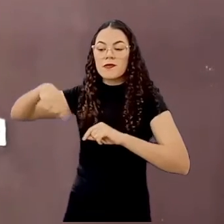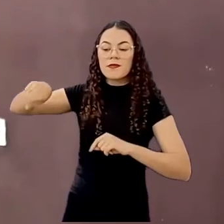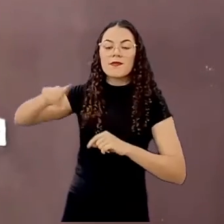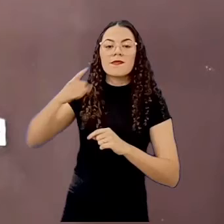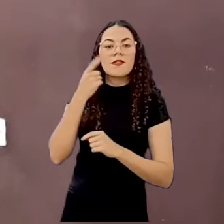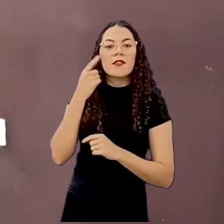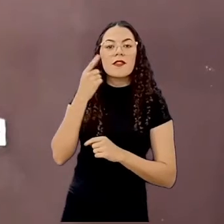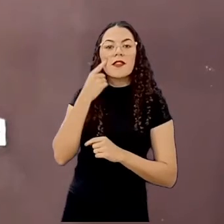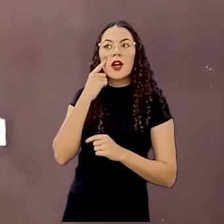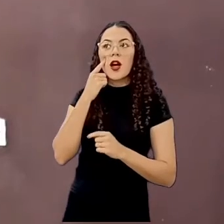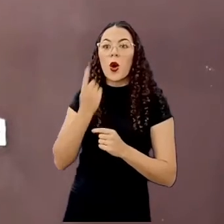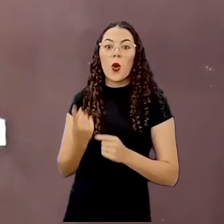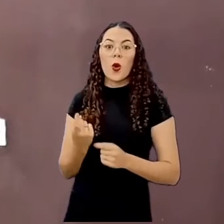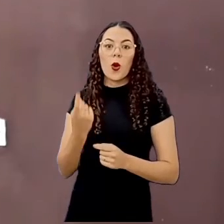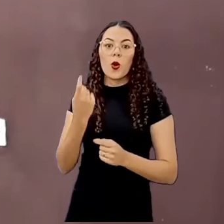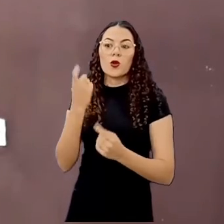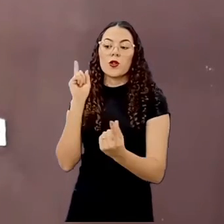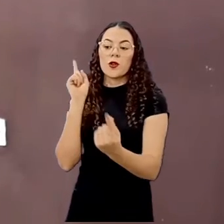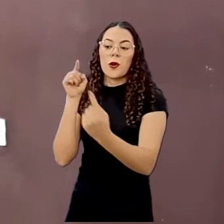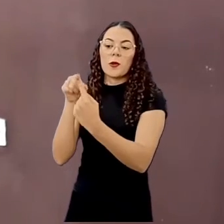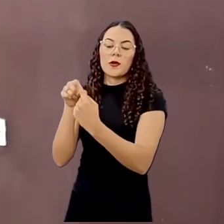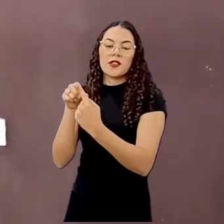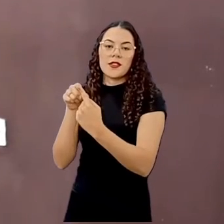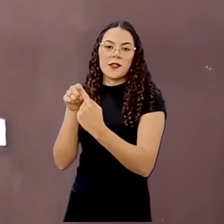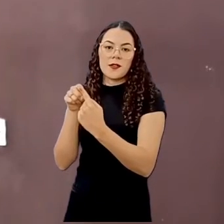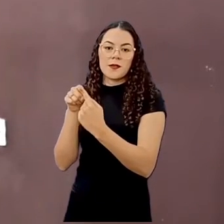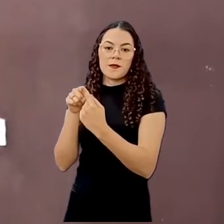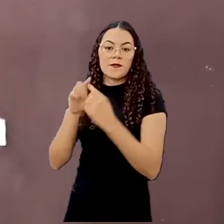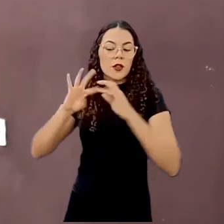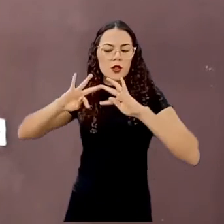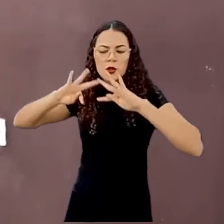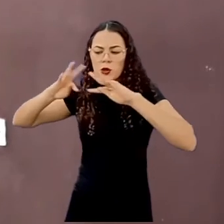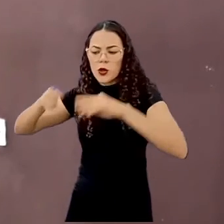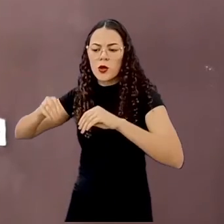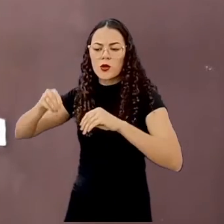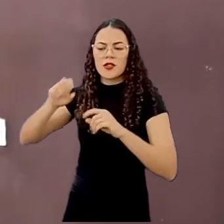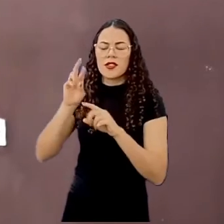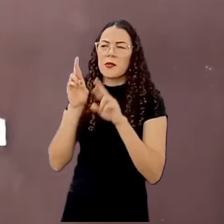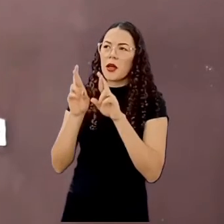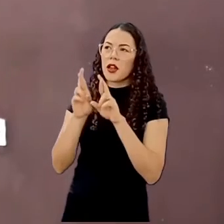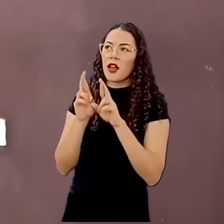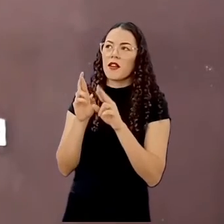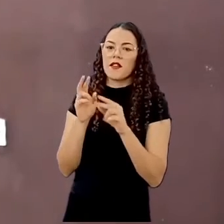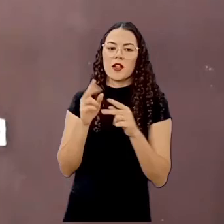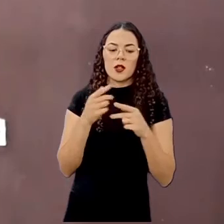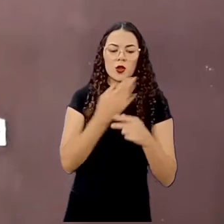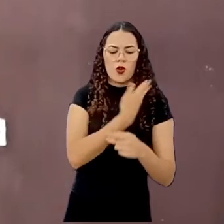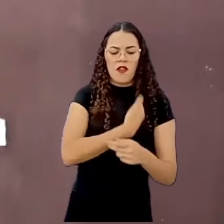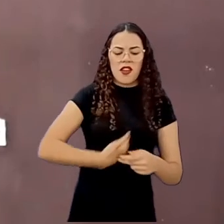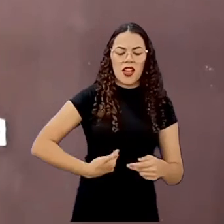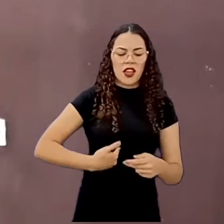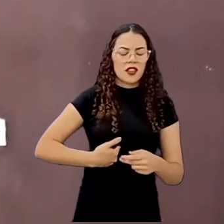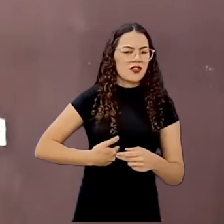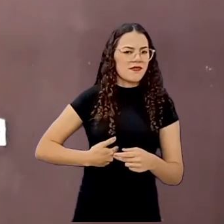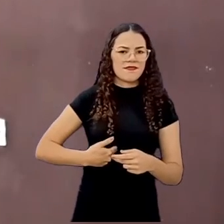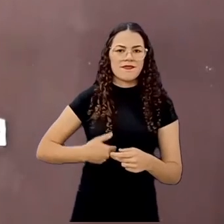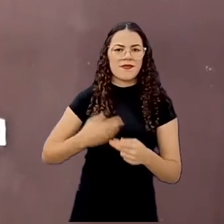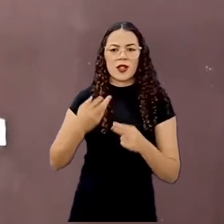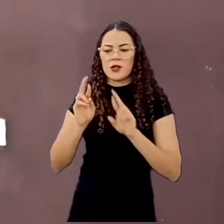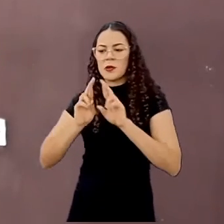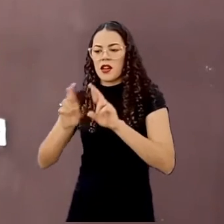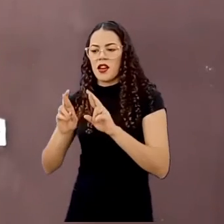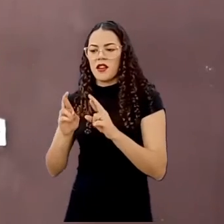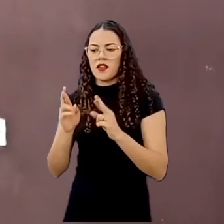olhavam para um único alvo. Todos eles agora não esperavam mais no governo daquele tempo, não